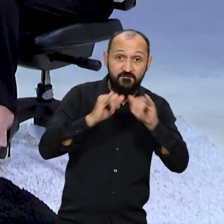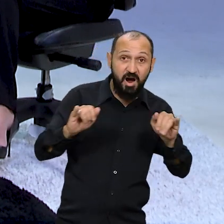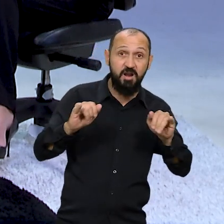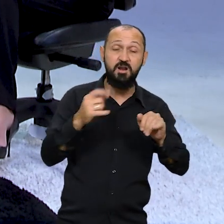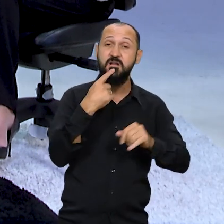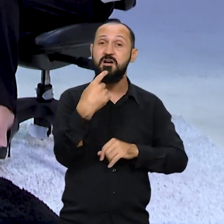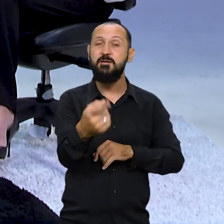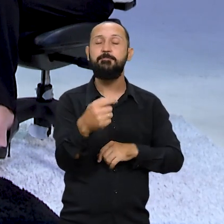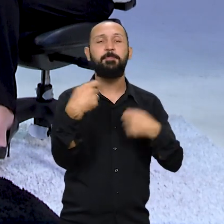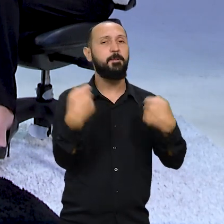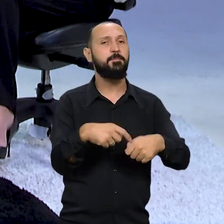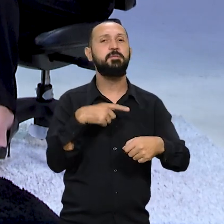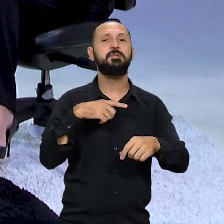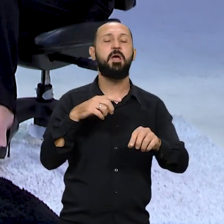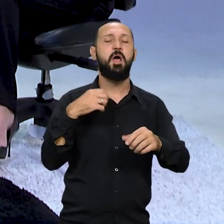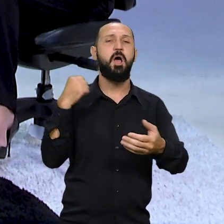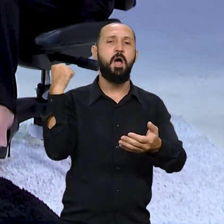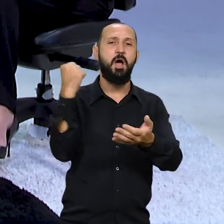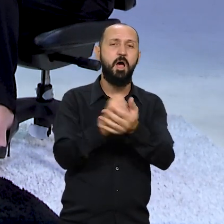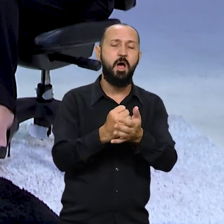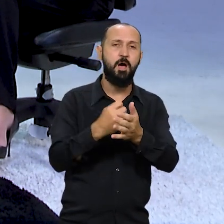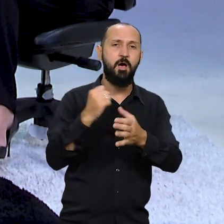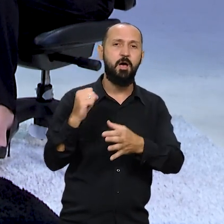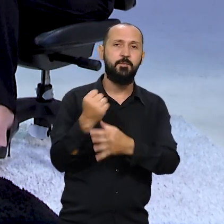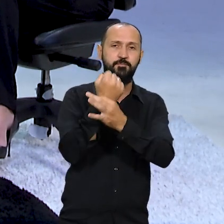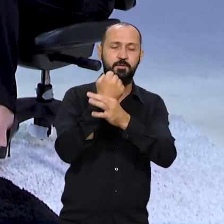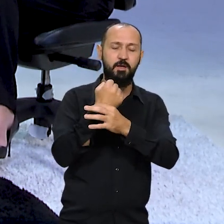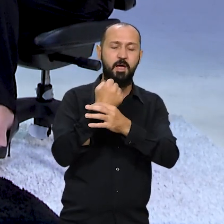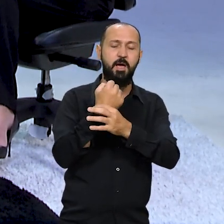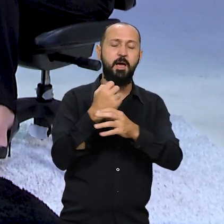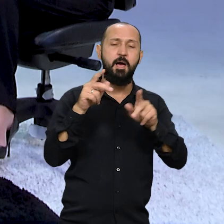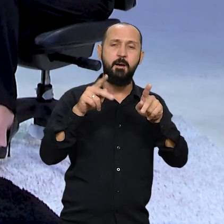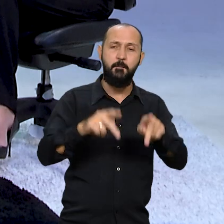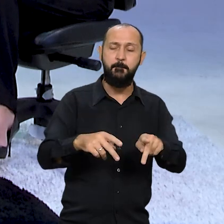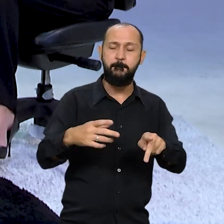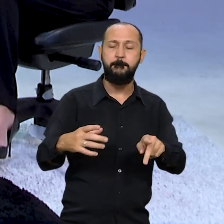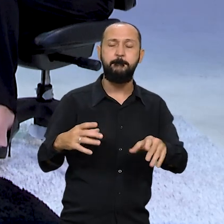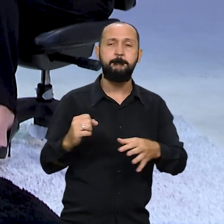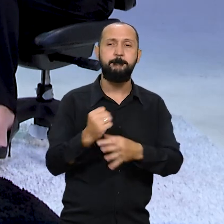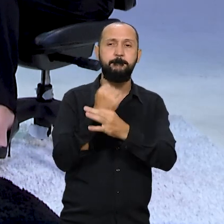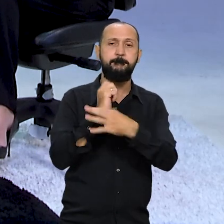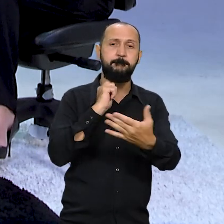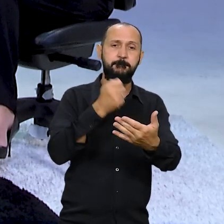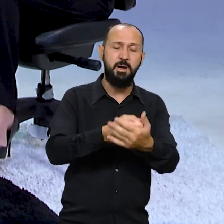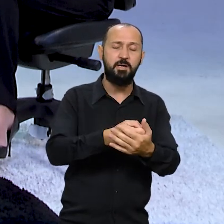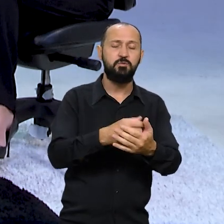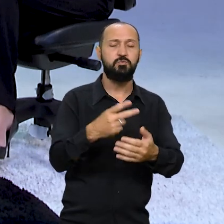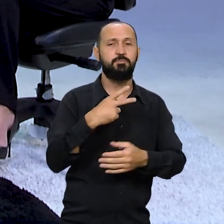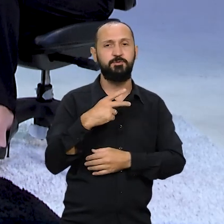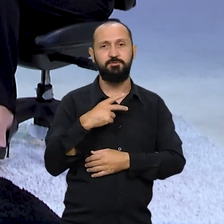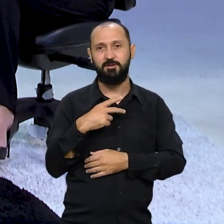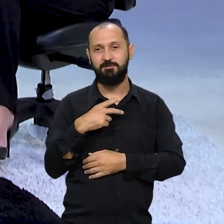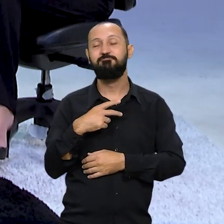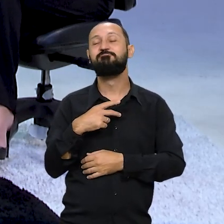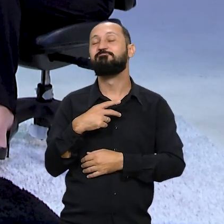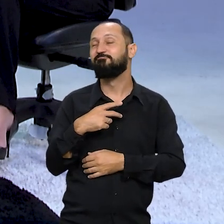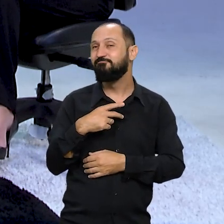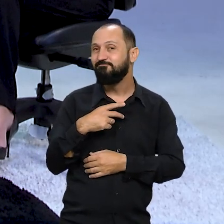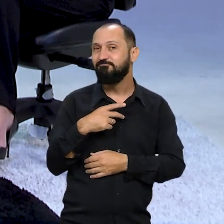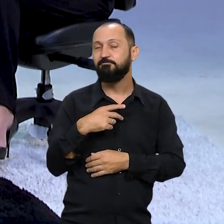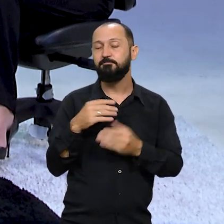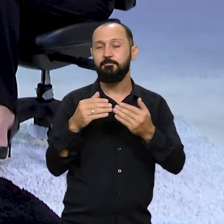não têm nem providência e nem identificação. Ou seja, 14% do território nacional são objeto